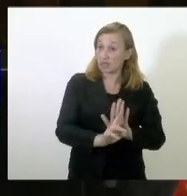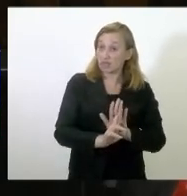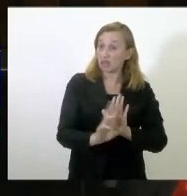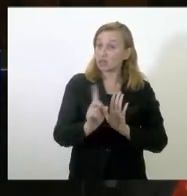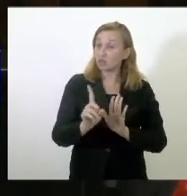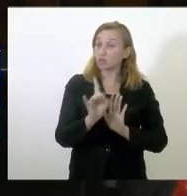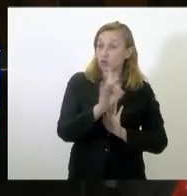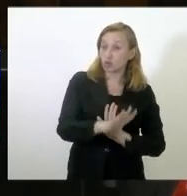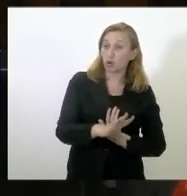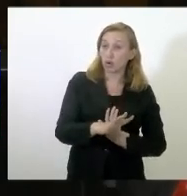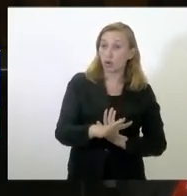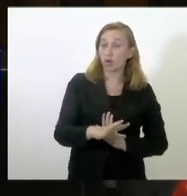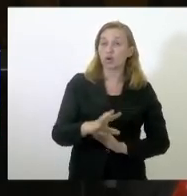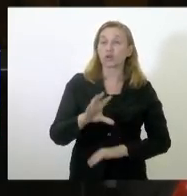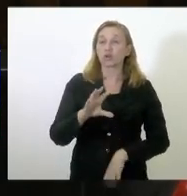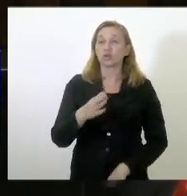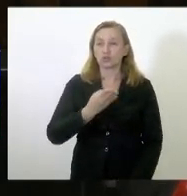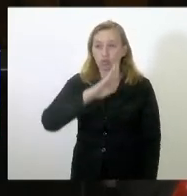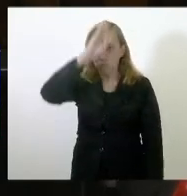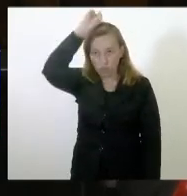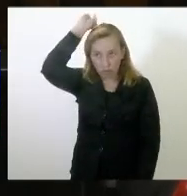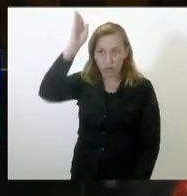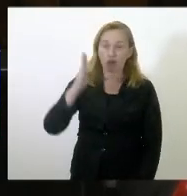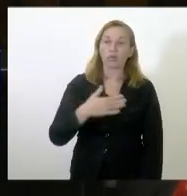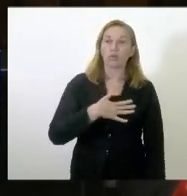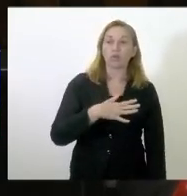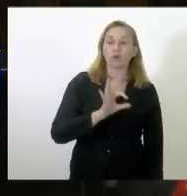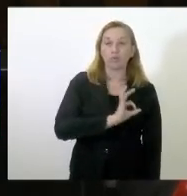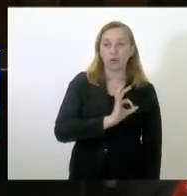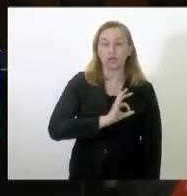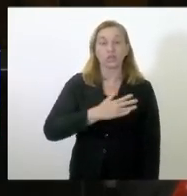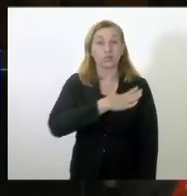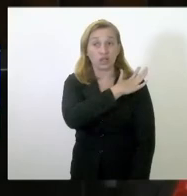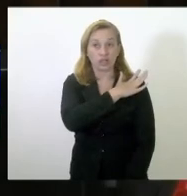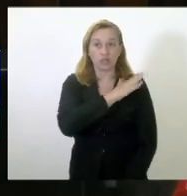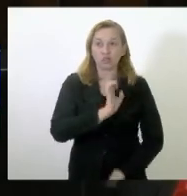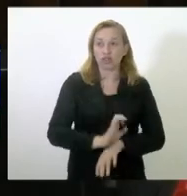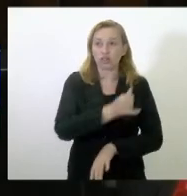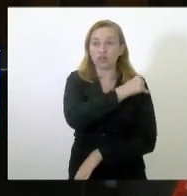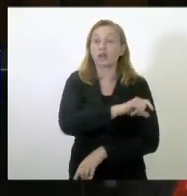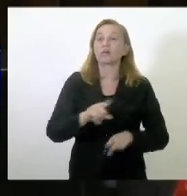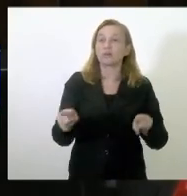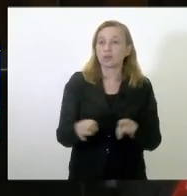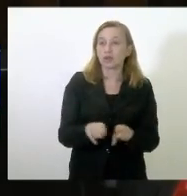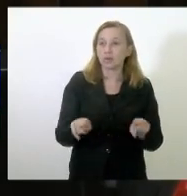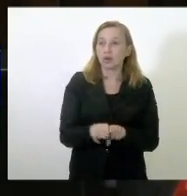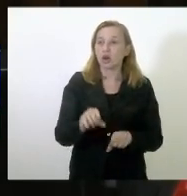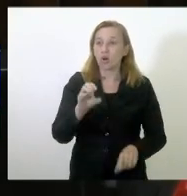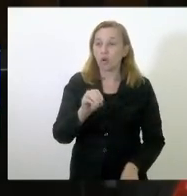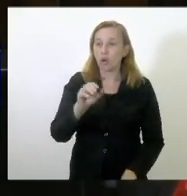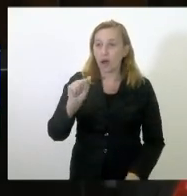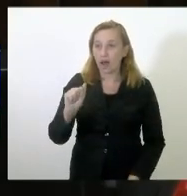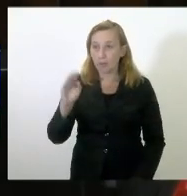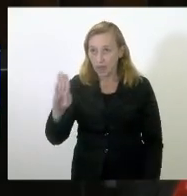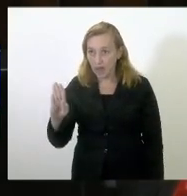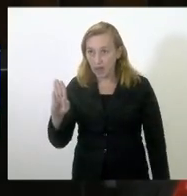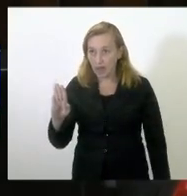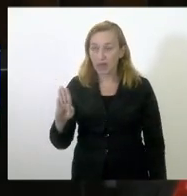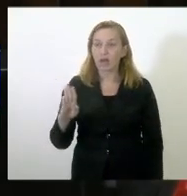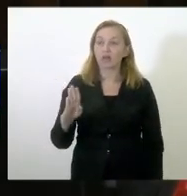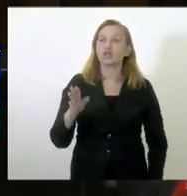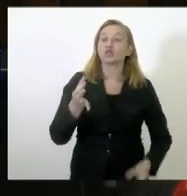das forças, do Corpo de Bombeiros Militar, da Polícia Militar do Estado do Rio de Janeiro, mas também representantes da OAB, representantes